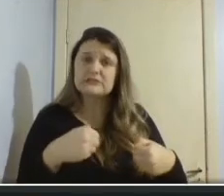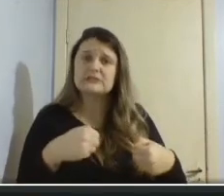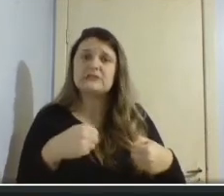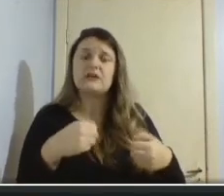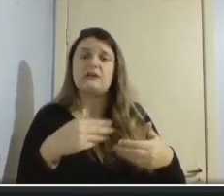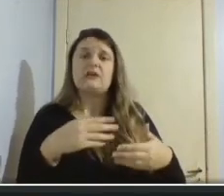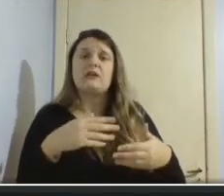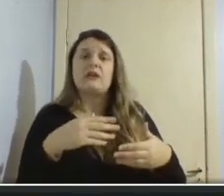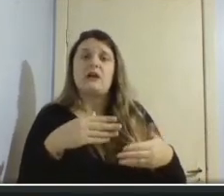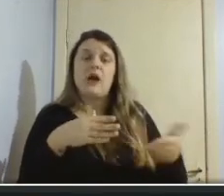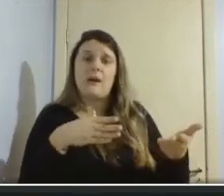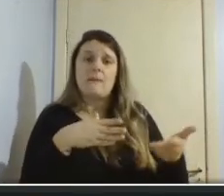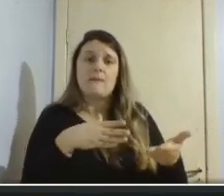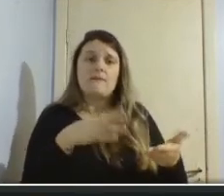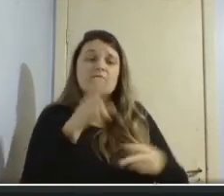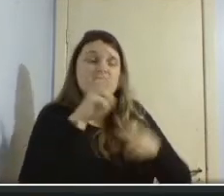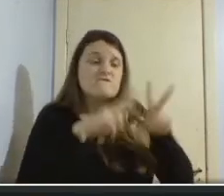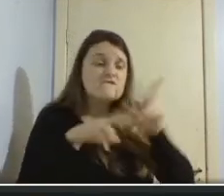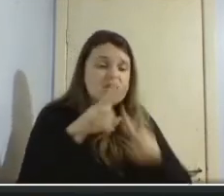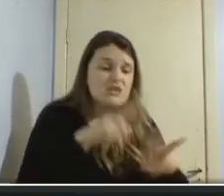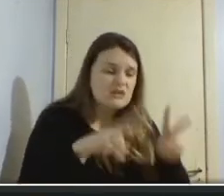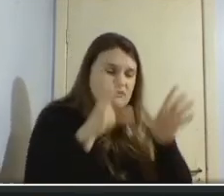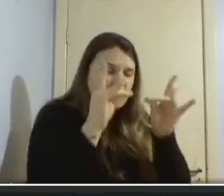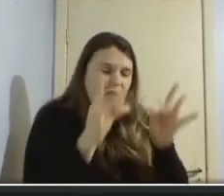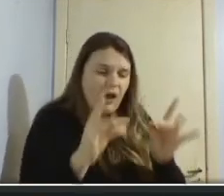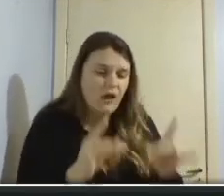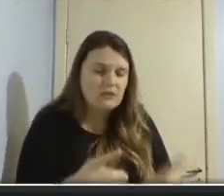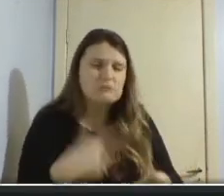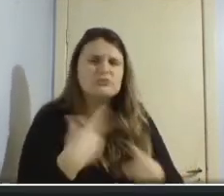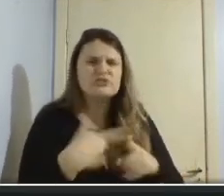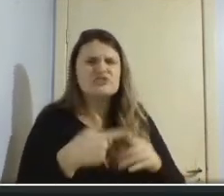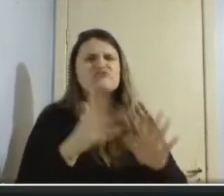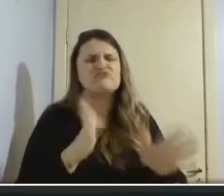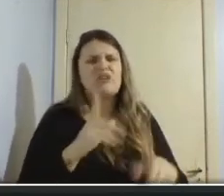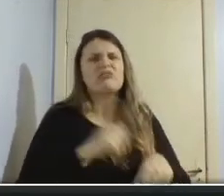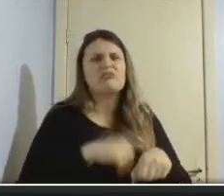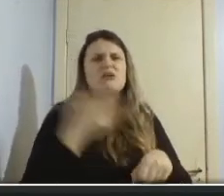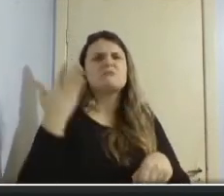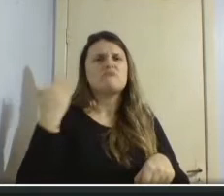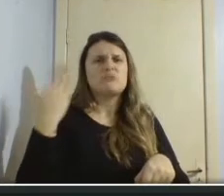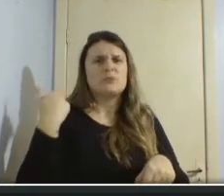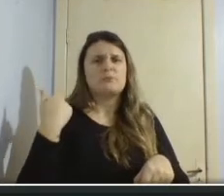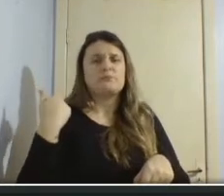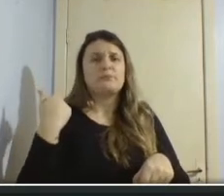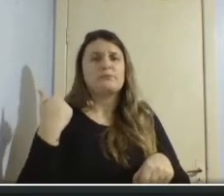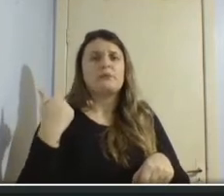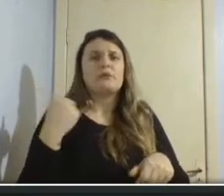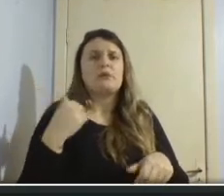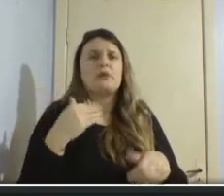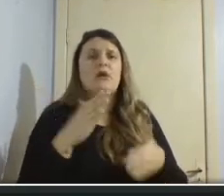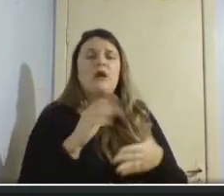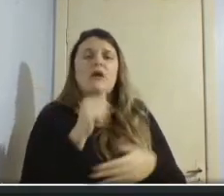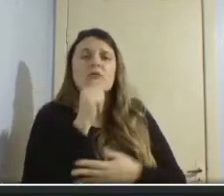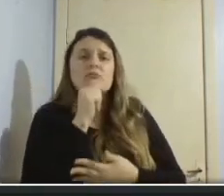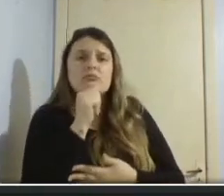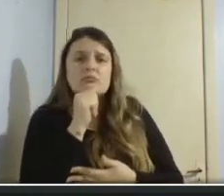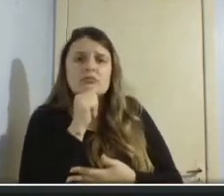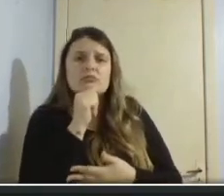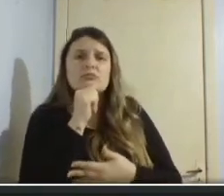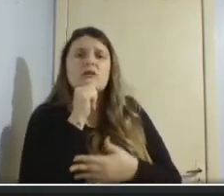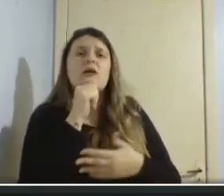revista, porque isso tramitou já há algum tempo no município e ele está ainda desatualizado, porque